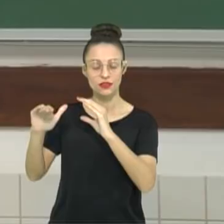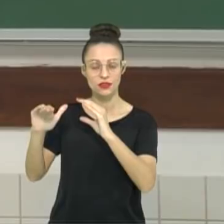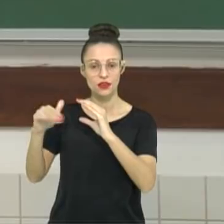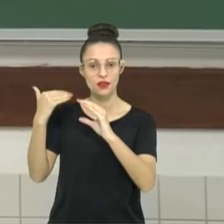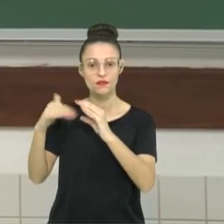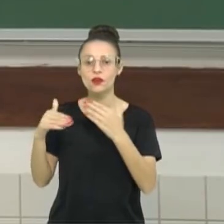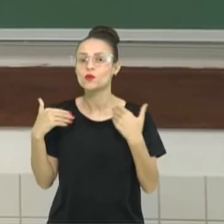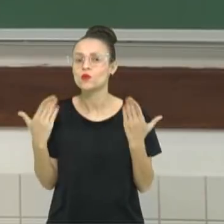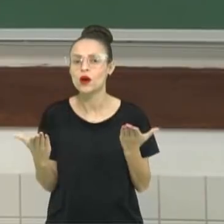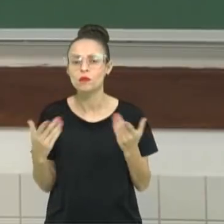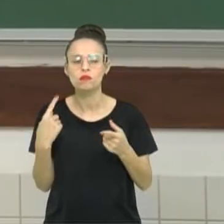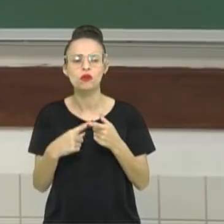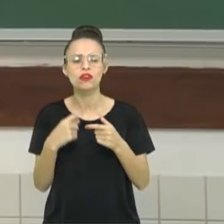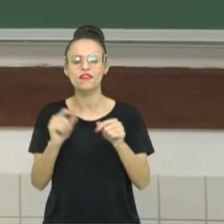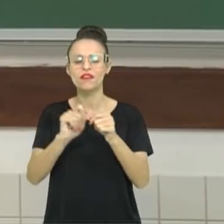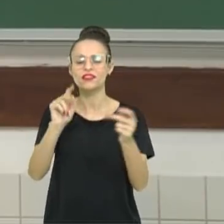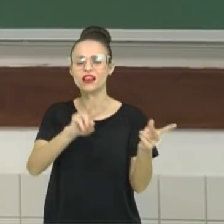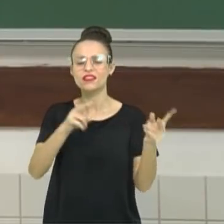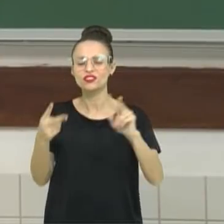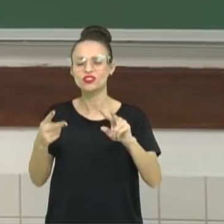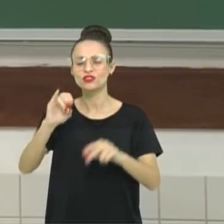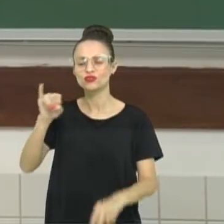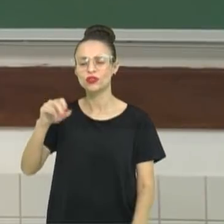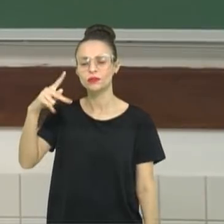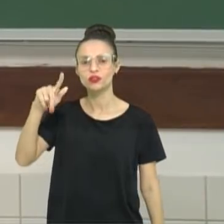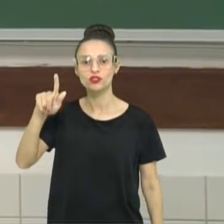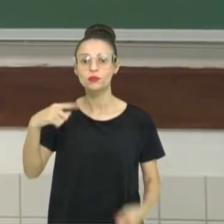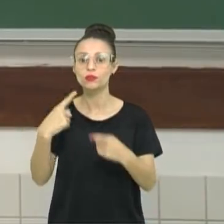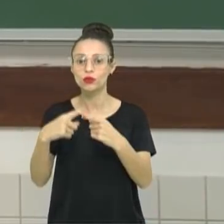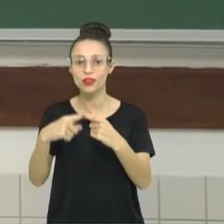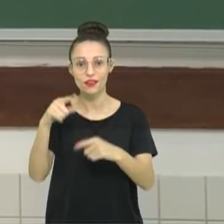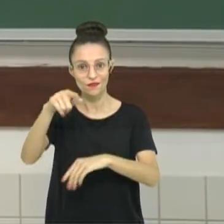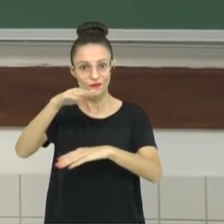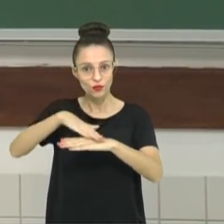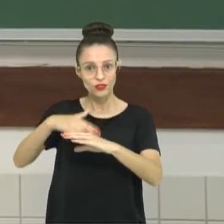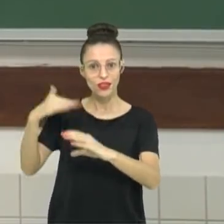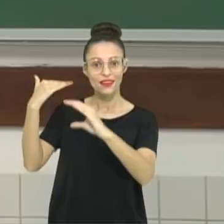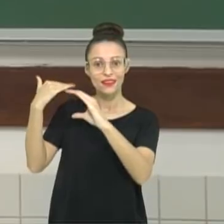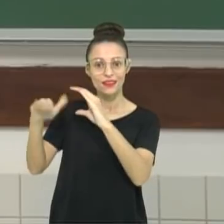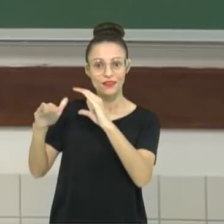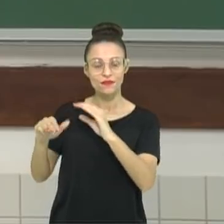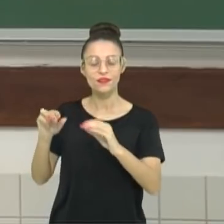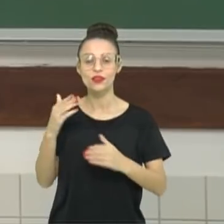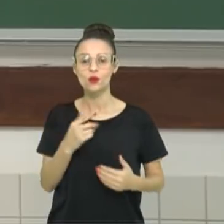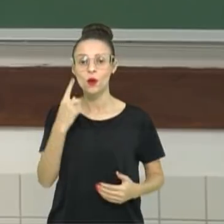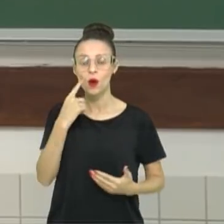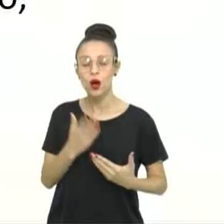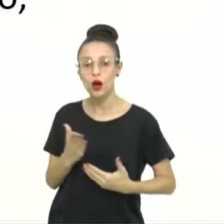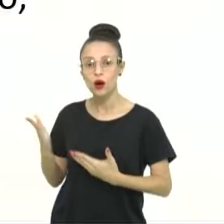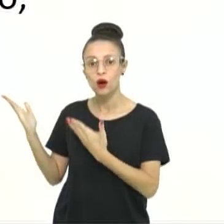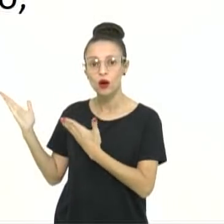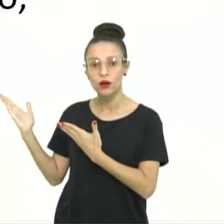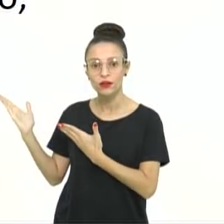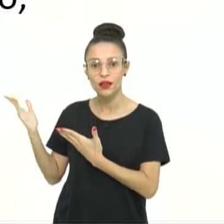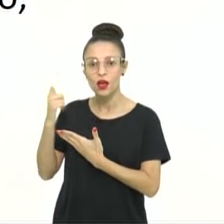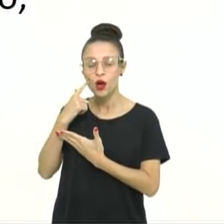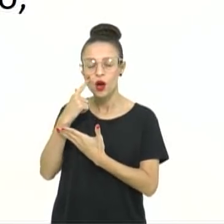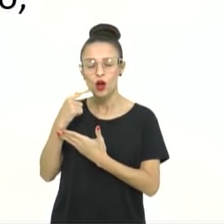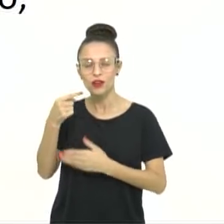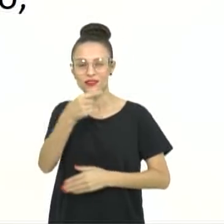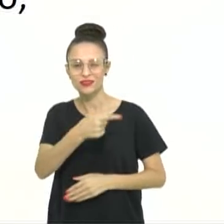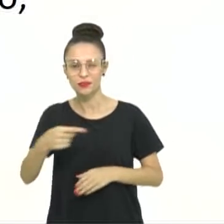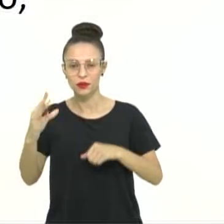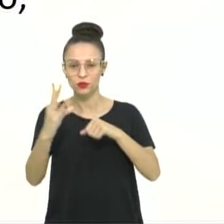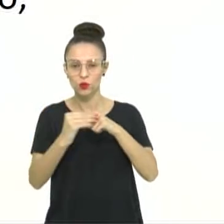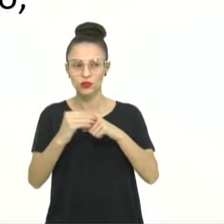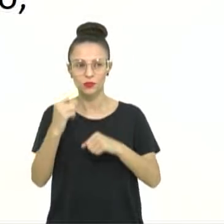qual e-mail? Por que eu preciso fazer essa foto em JPG? Por quê? Porque você vai enviar para o e-mail Semana